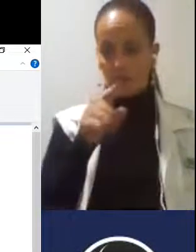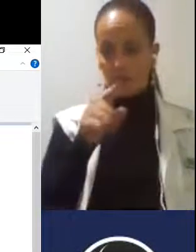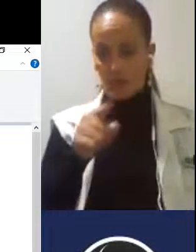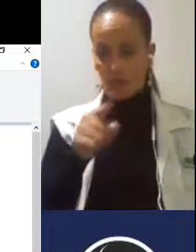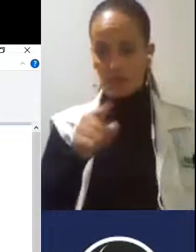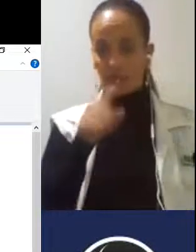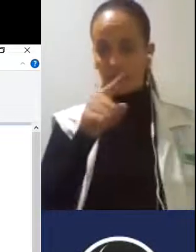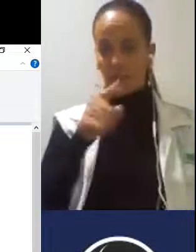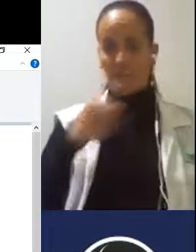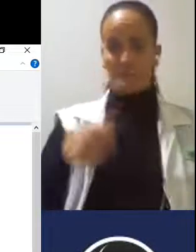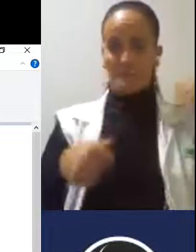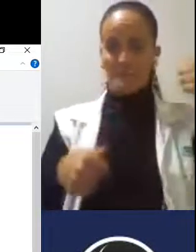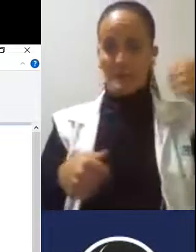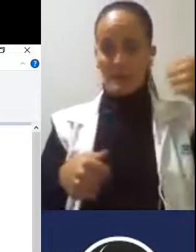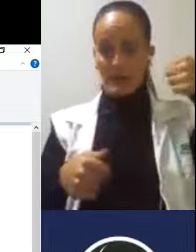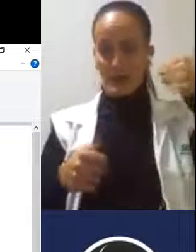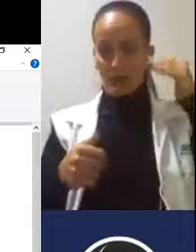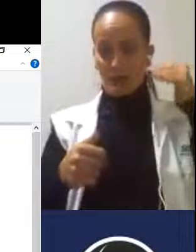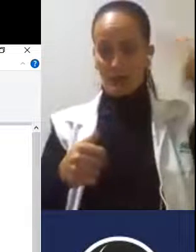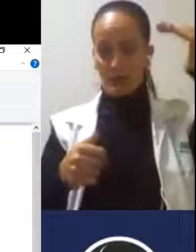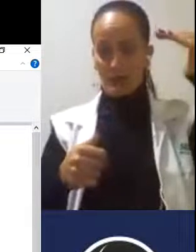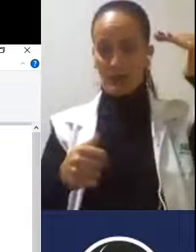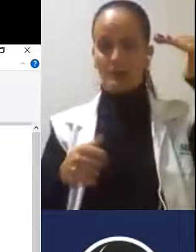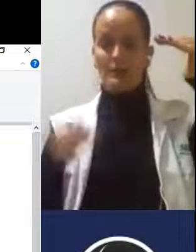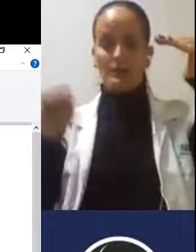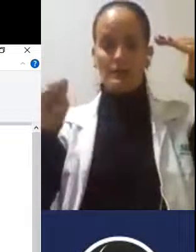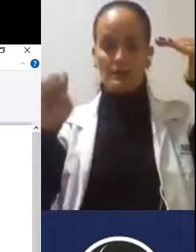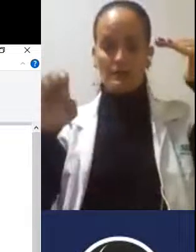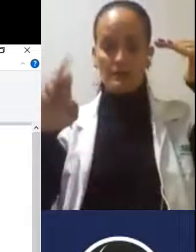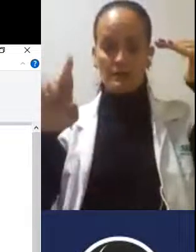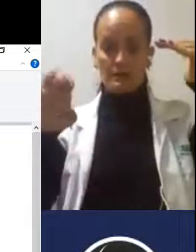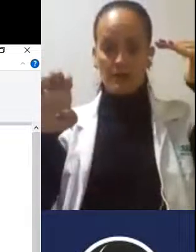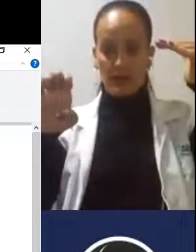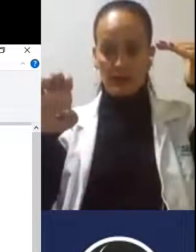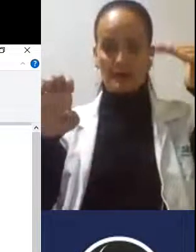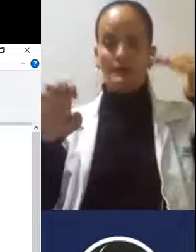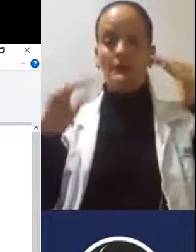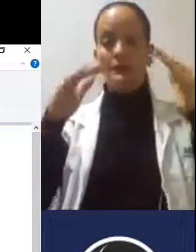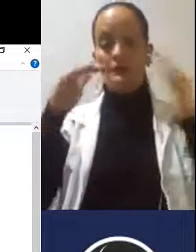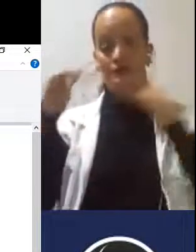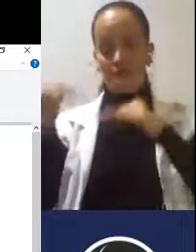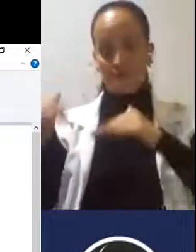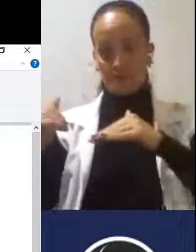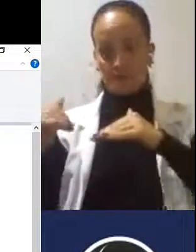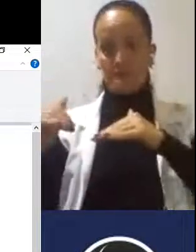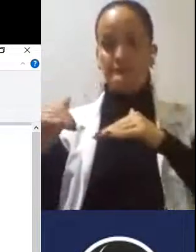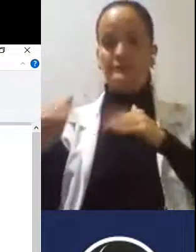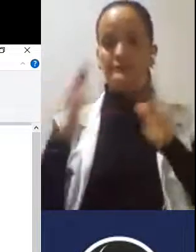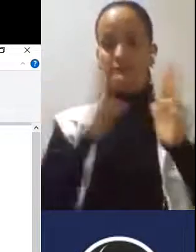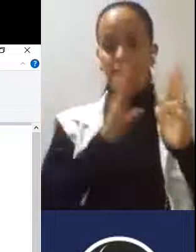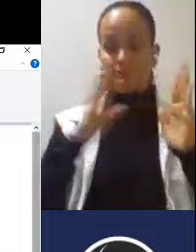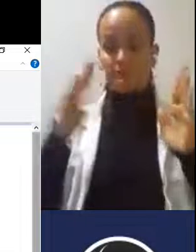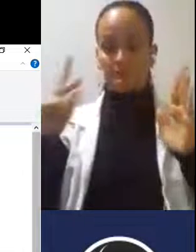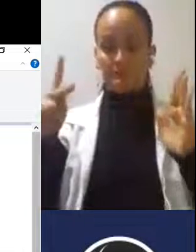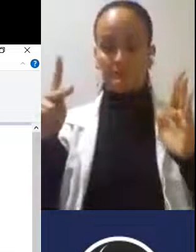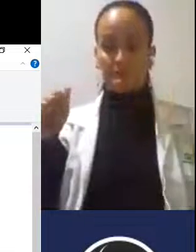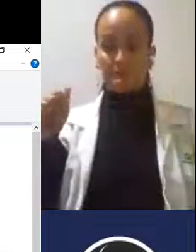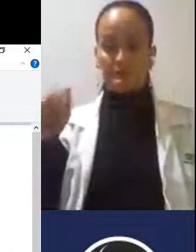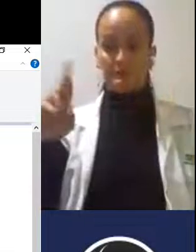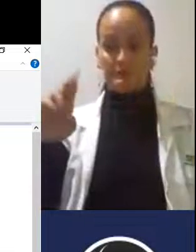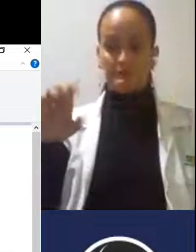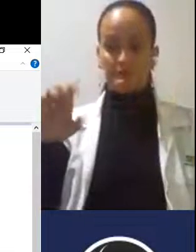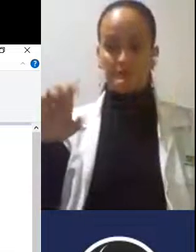carga, tudo fica na frente da outra, a corrente elétrica é igual. E no circuito em paralelo, a gente tem uma carga, as cargas